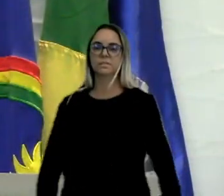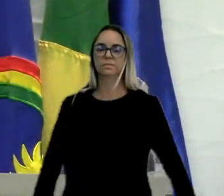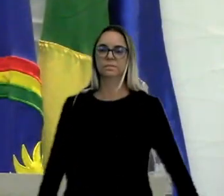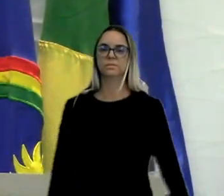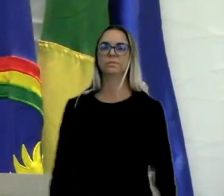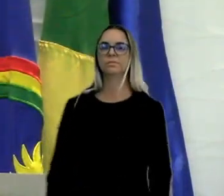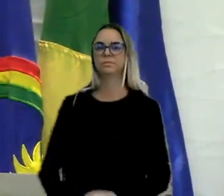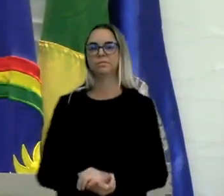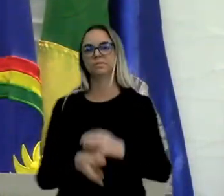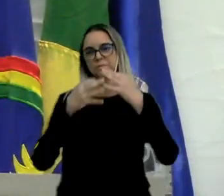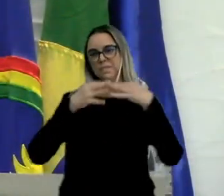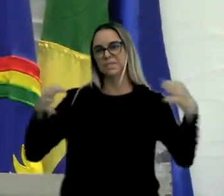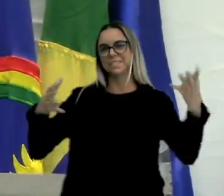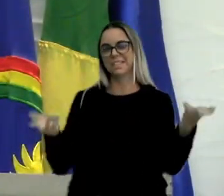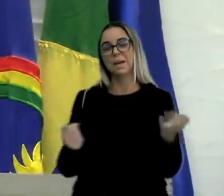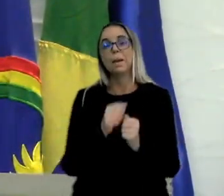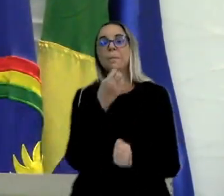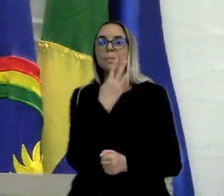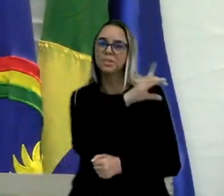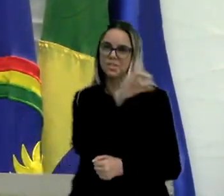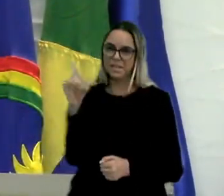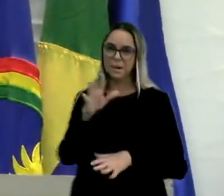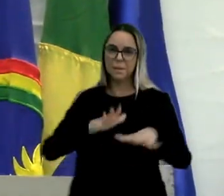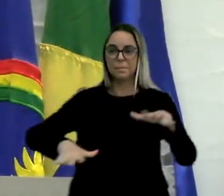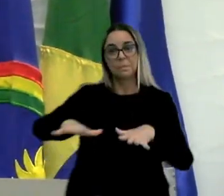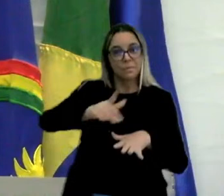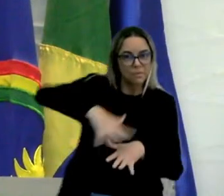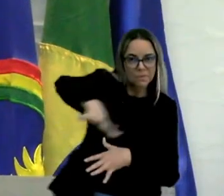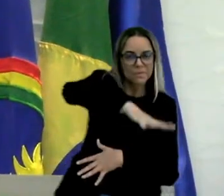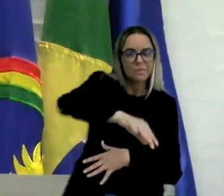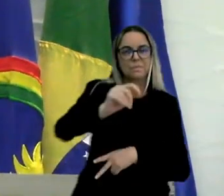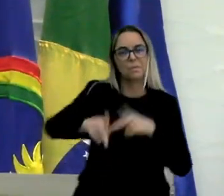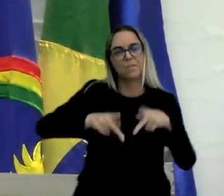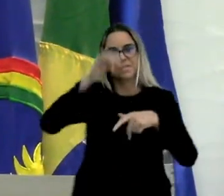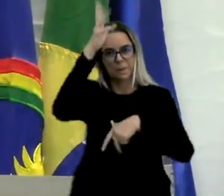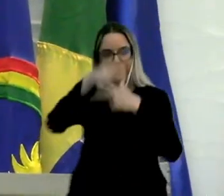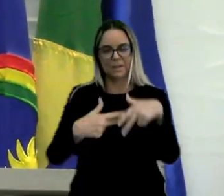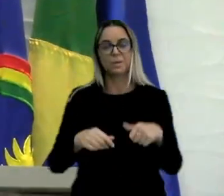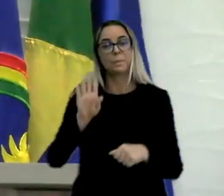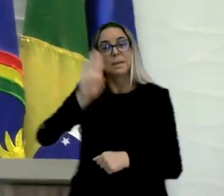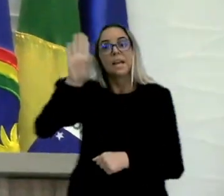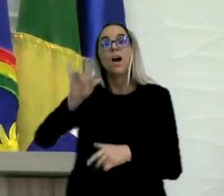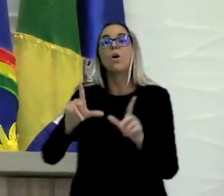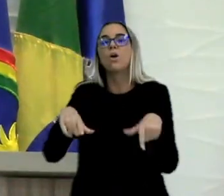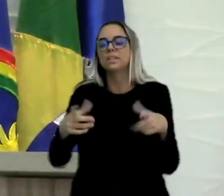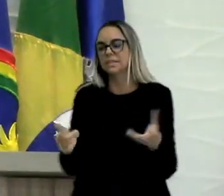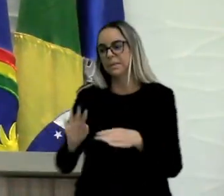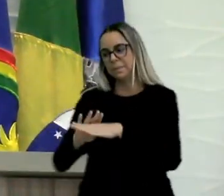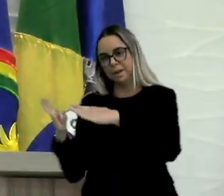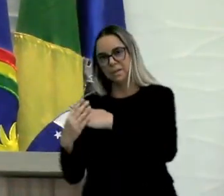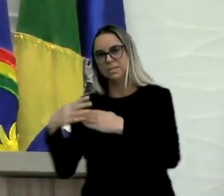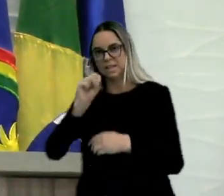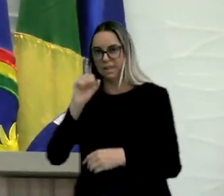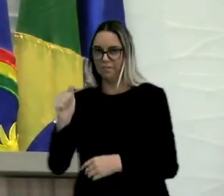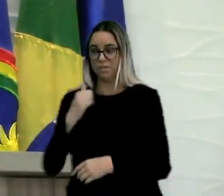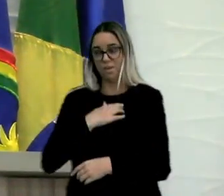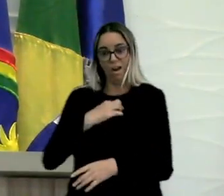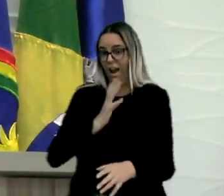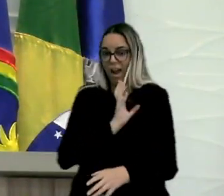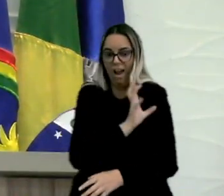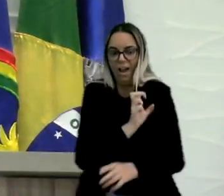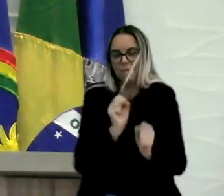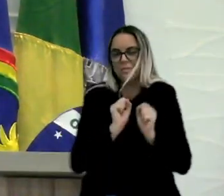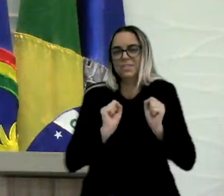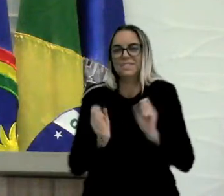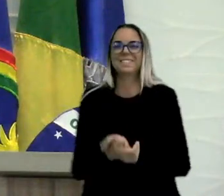Reinaldo Bom dia povo soetens to para so geral principalmente Santo Afonso que me adoro vamos lá meu povo começar meu